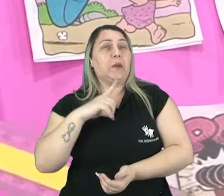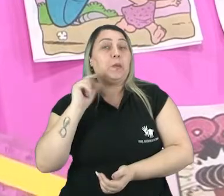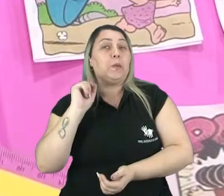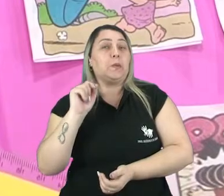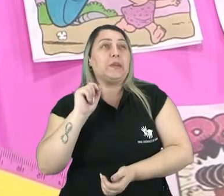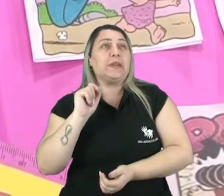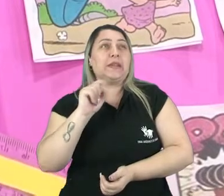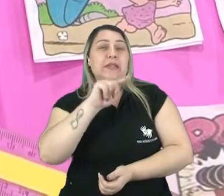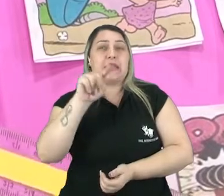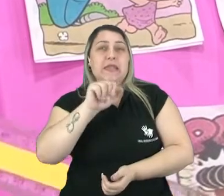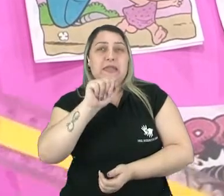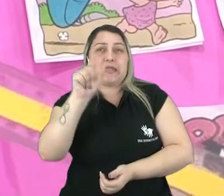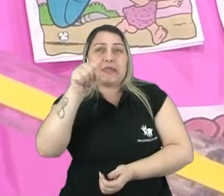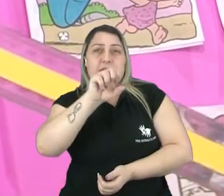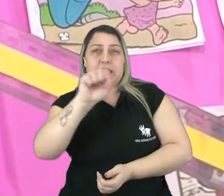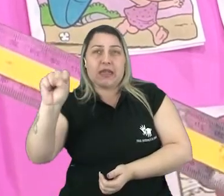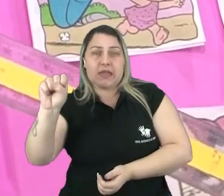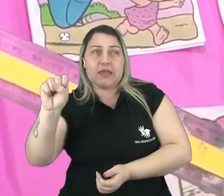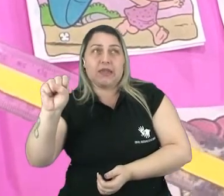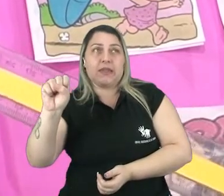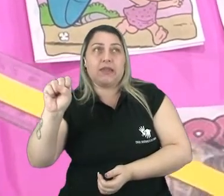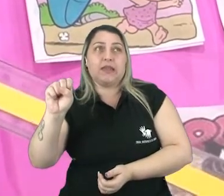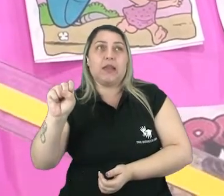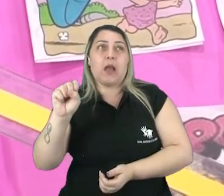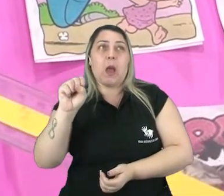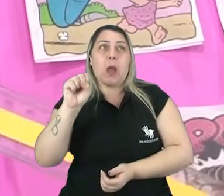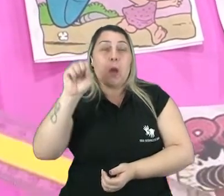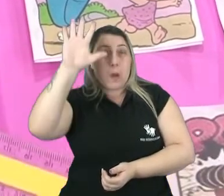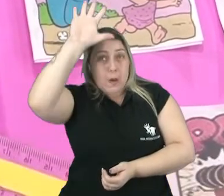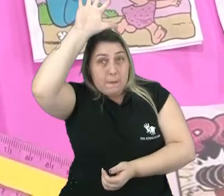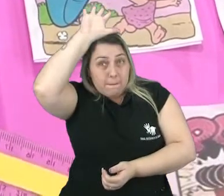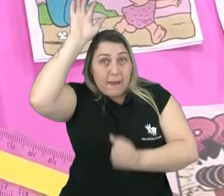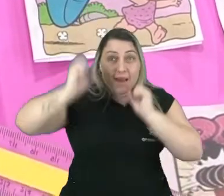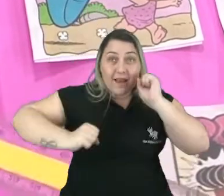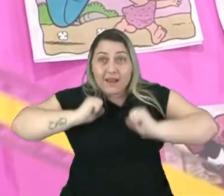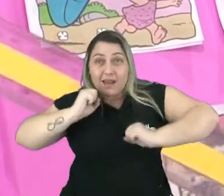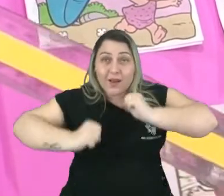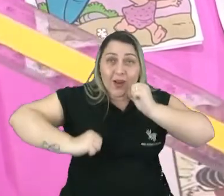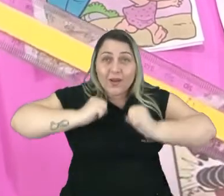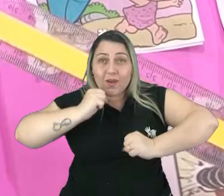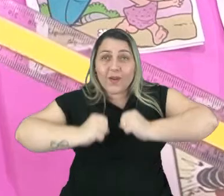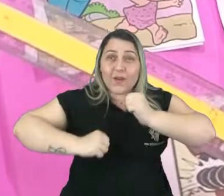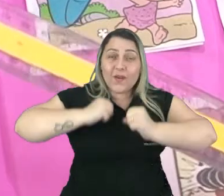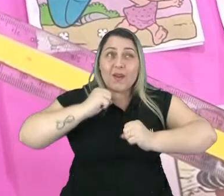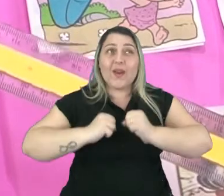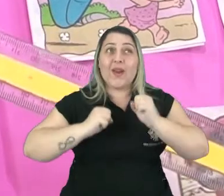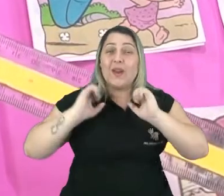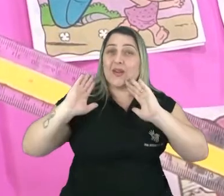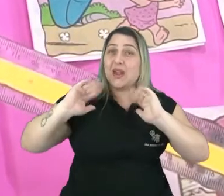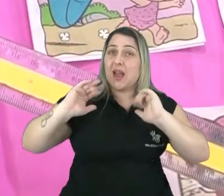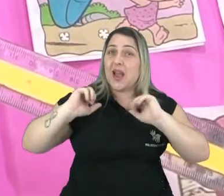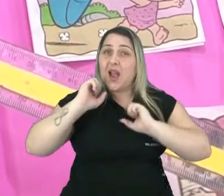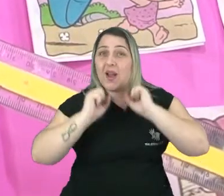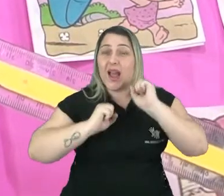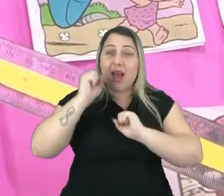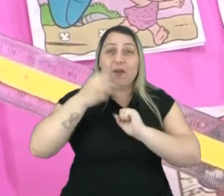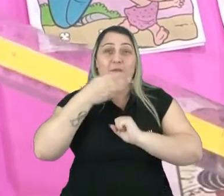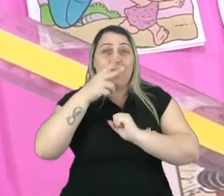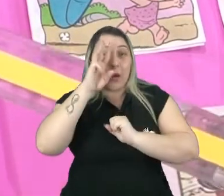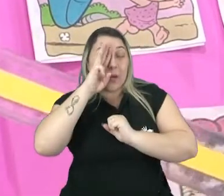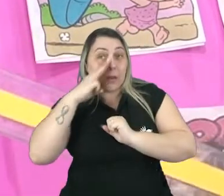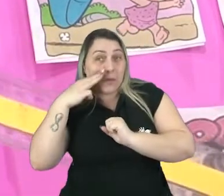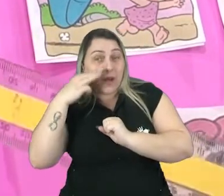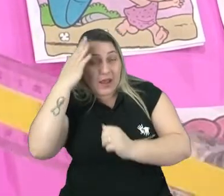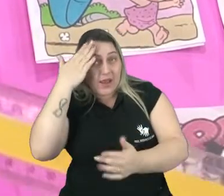quê? Zás. O Cascão correu. Tchau, Cascão, disse o Cebolinha.